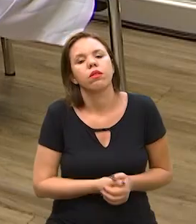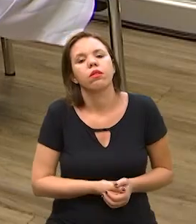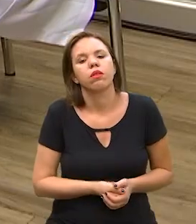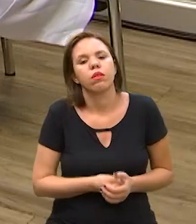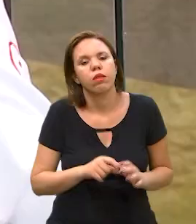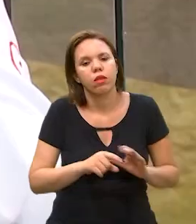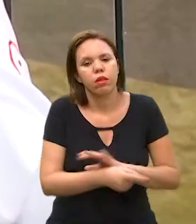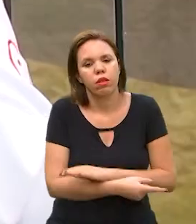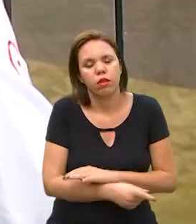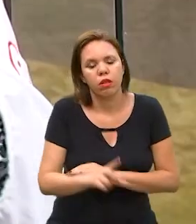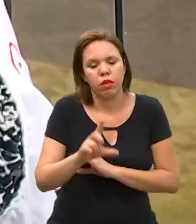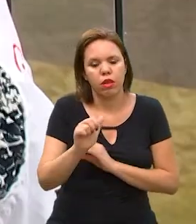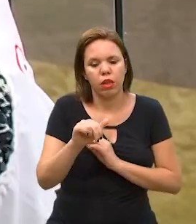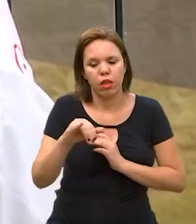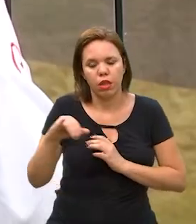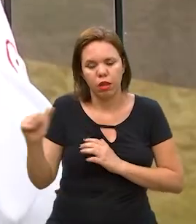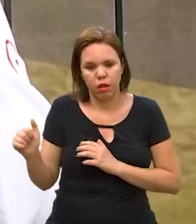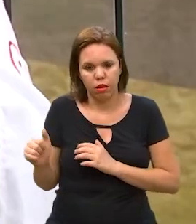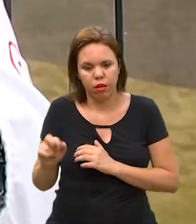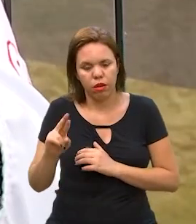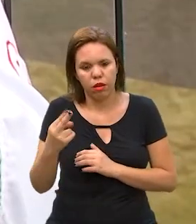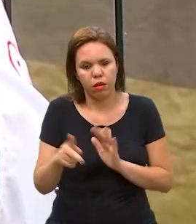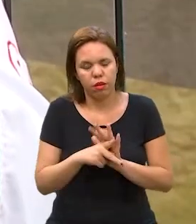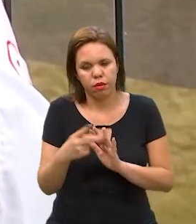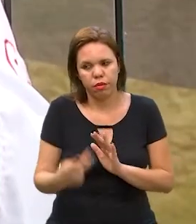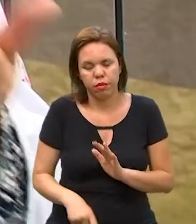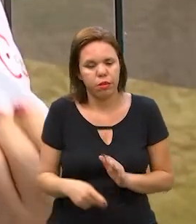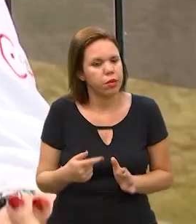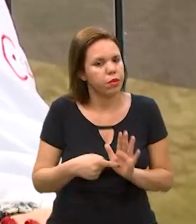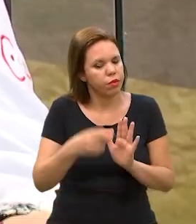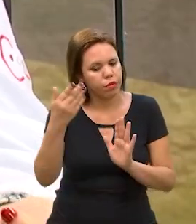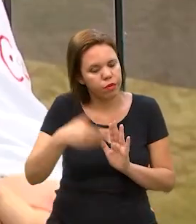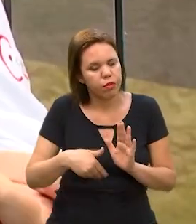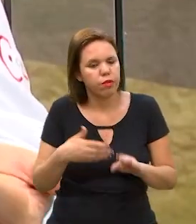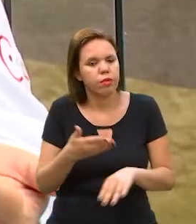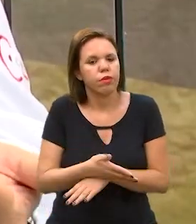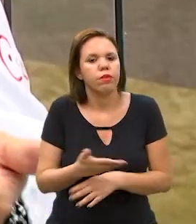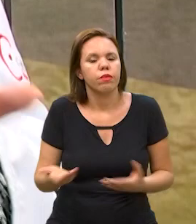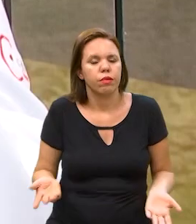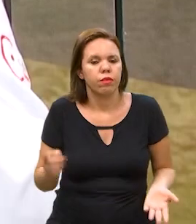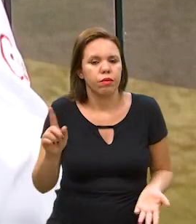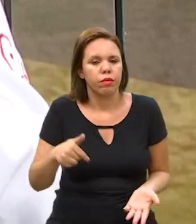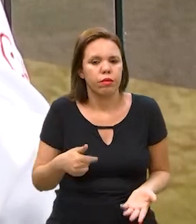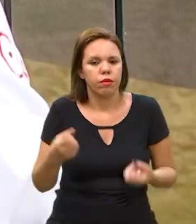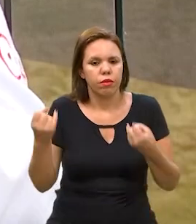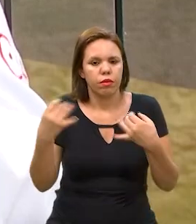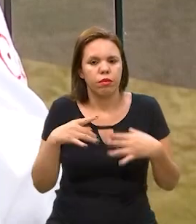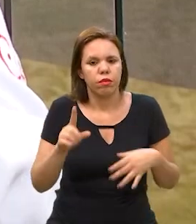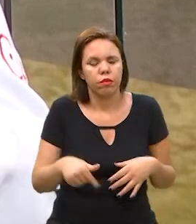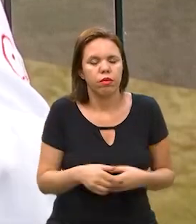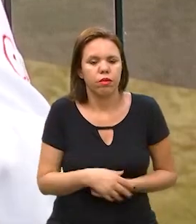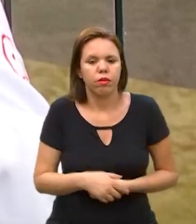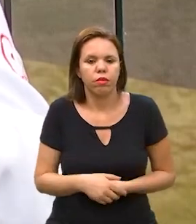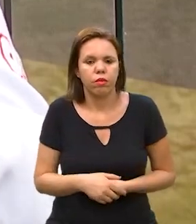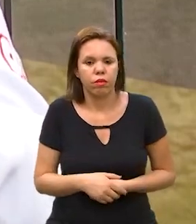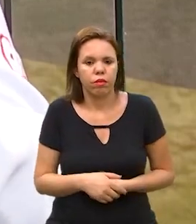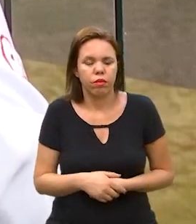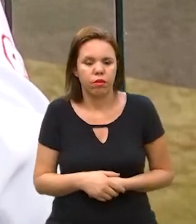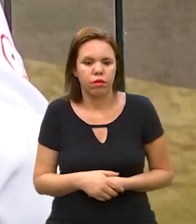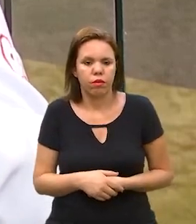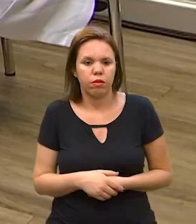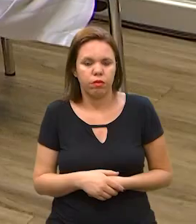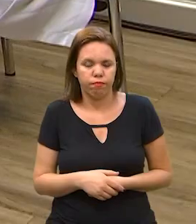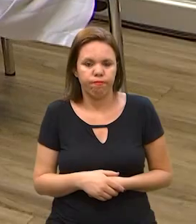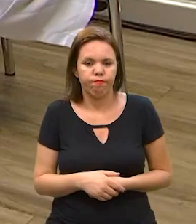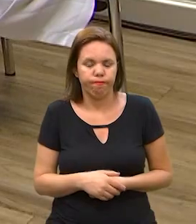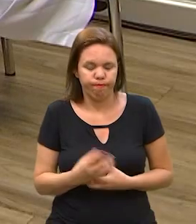algumas coisas na lâmina ou no próprio resultado que ele não está acessando, e aí eu vou estar contando isso,